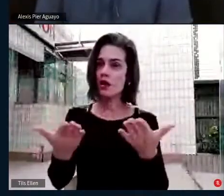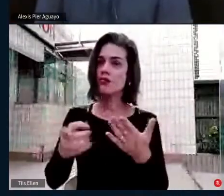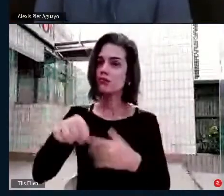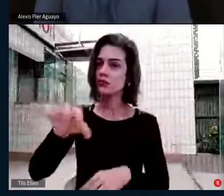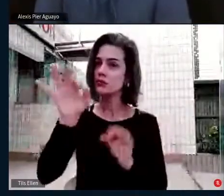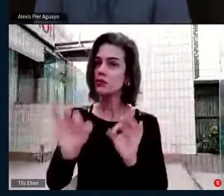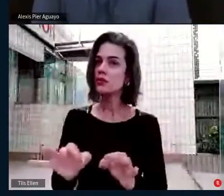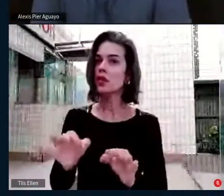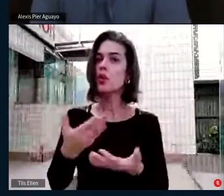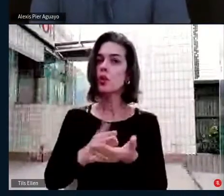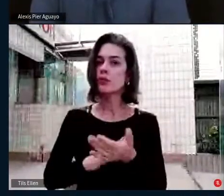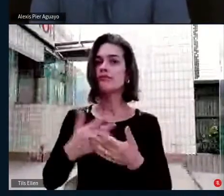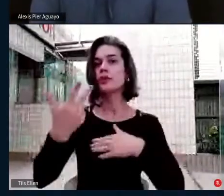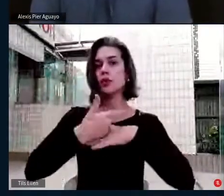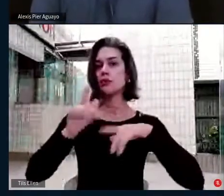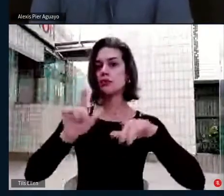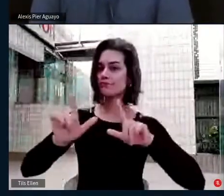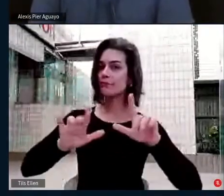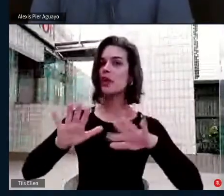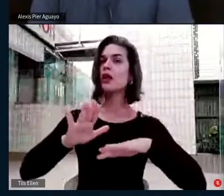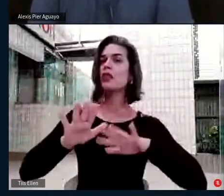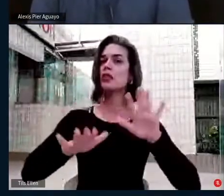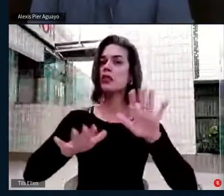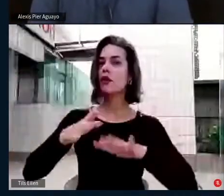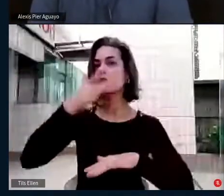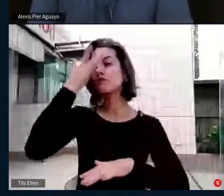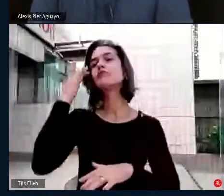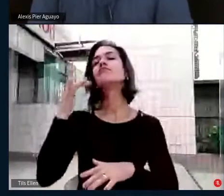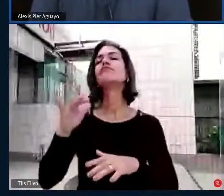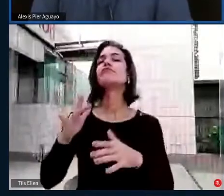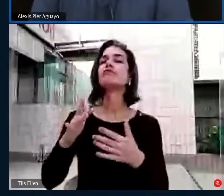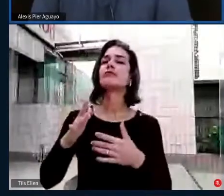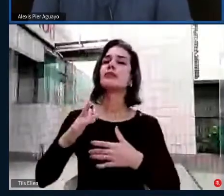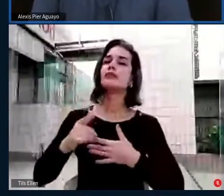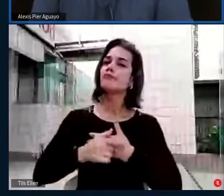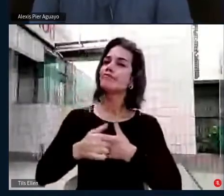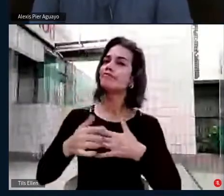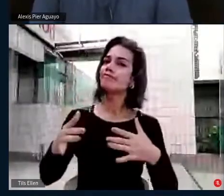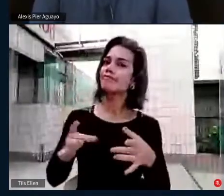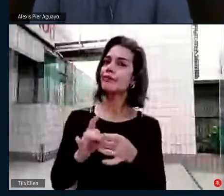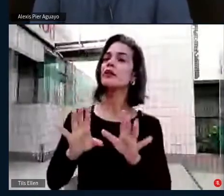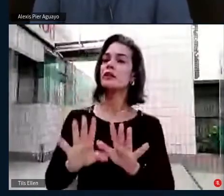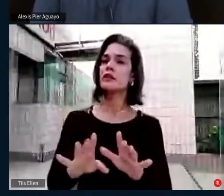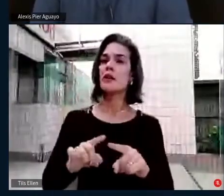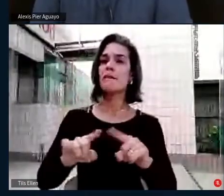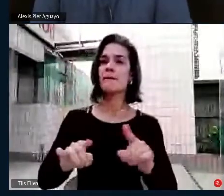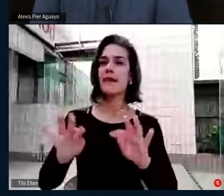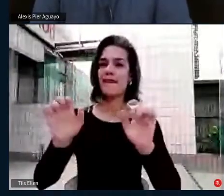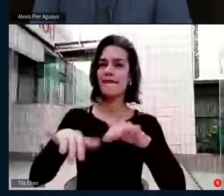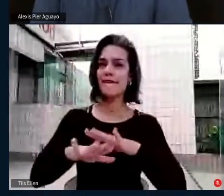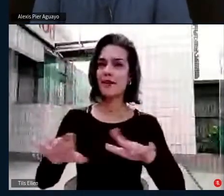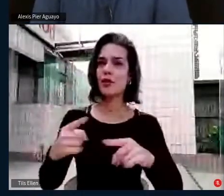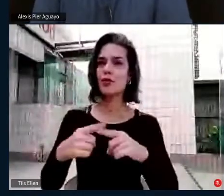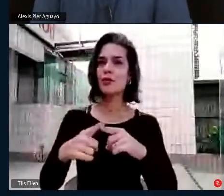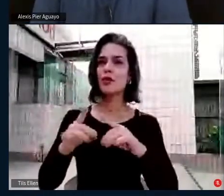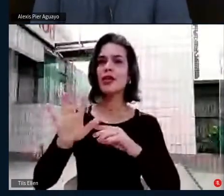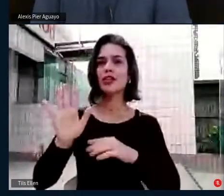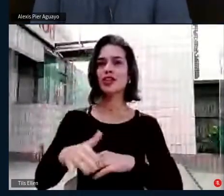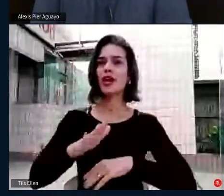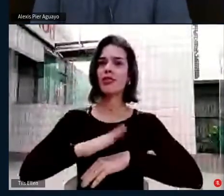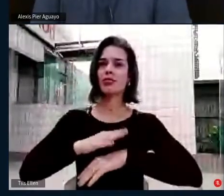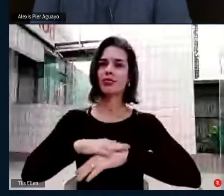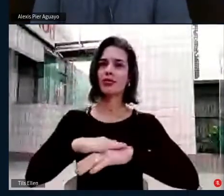razão, intérprete audiovisual talvez seja aquele que esteja mais ligado. Agora, assim, para eu encerrar, porque já passou 10 minutos do meu